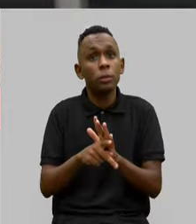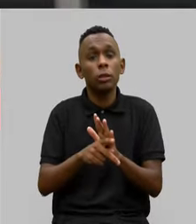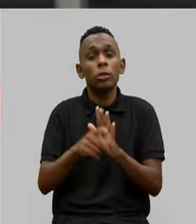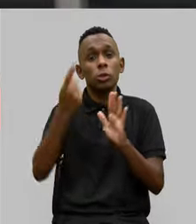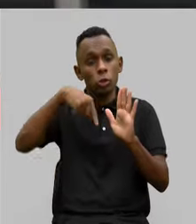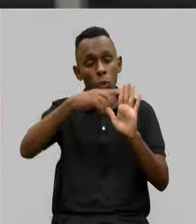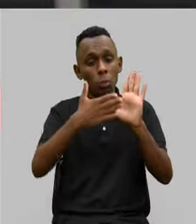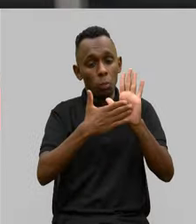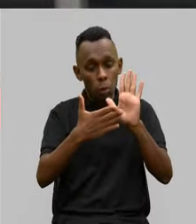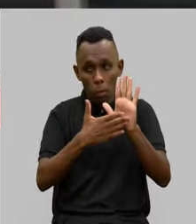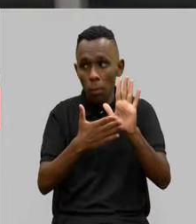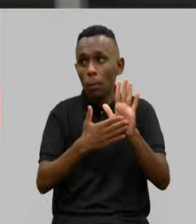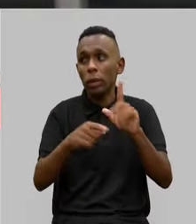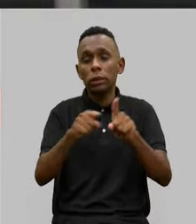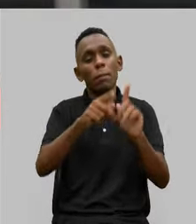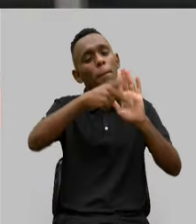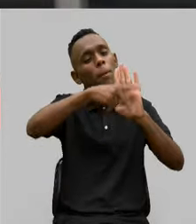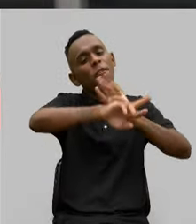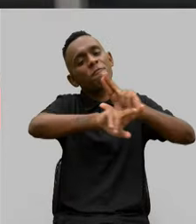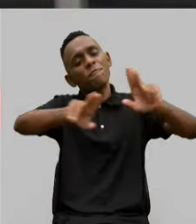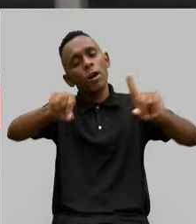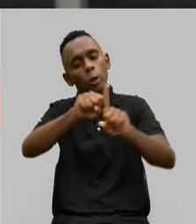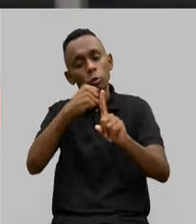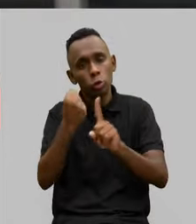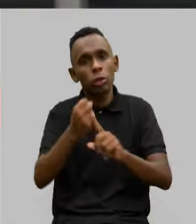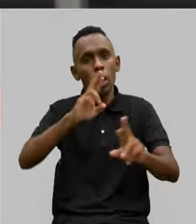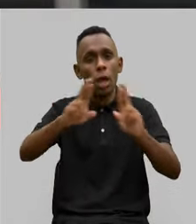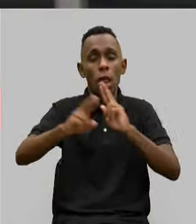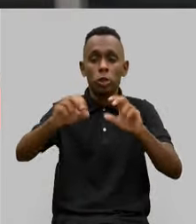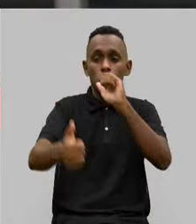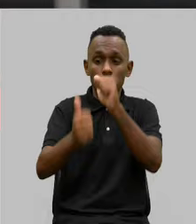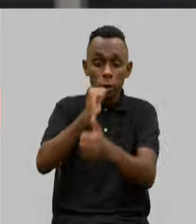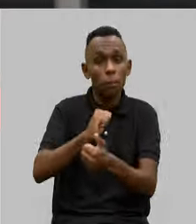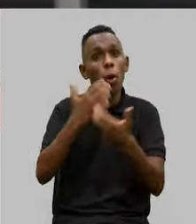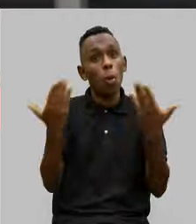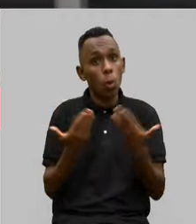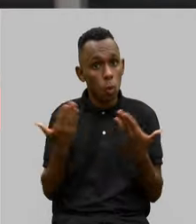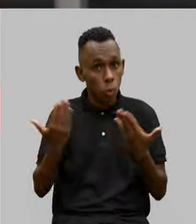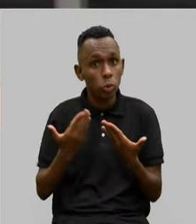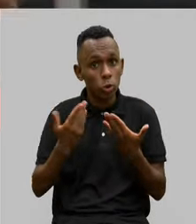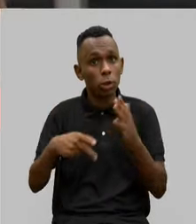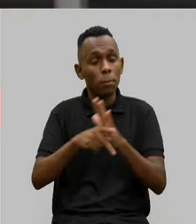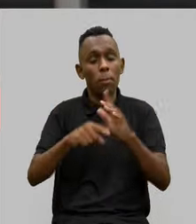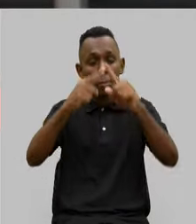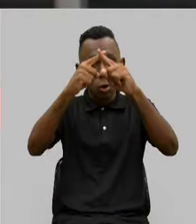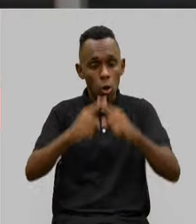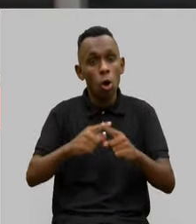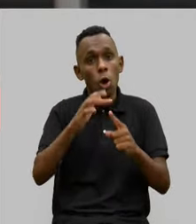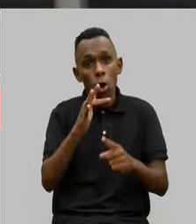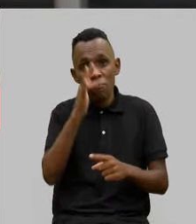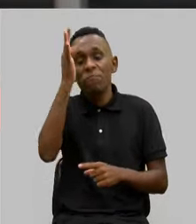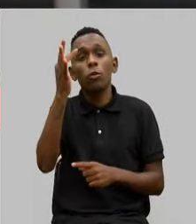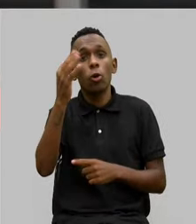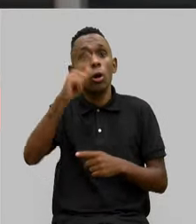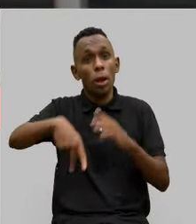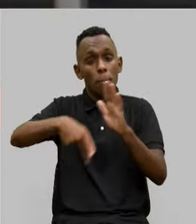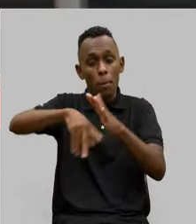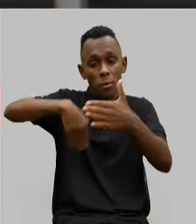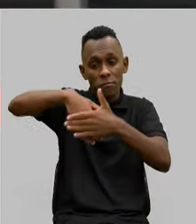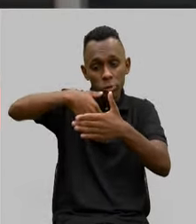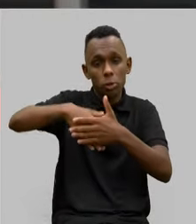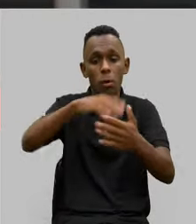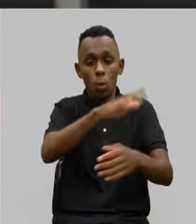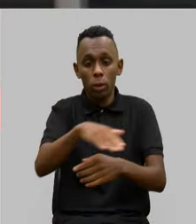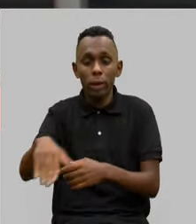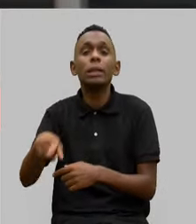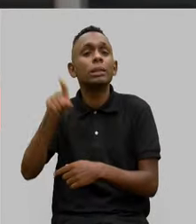promovemos vários projetos sociais com relação a Esporte Hoje nós estamos produzindo a Copa flor que é uma copa para futebol de crianças lá